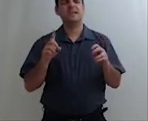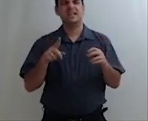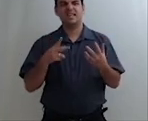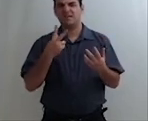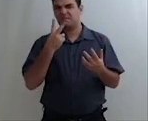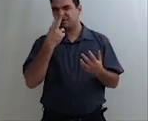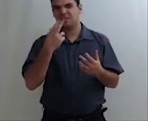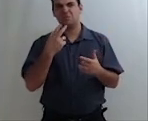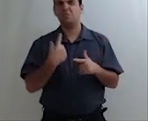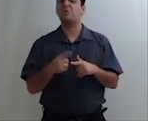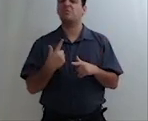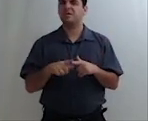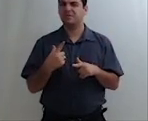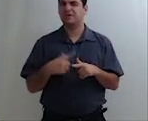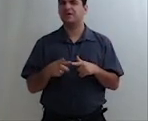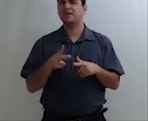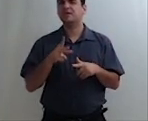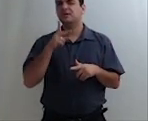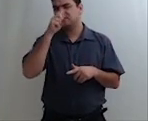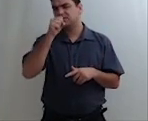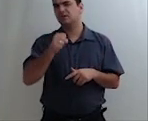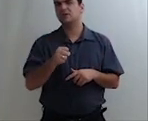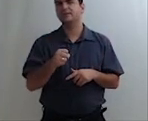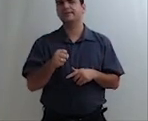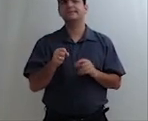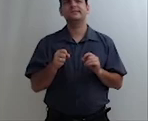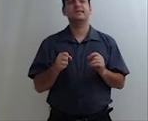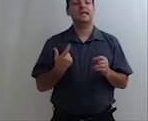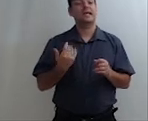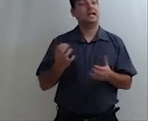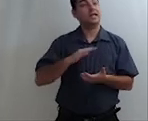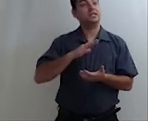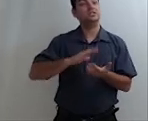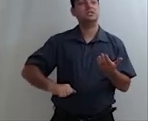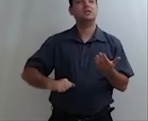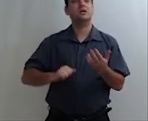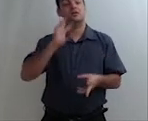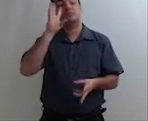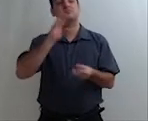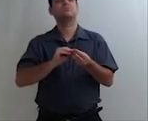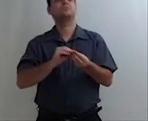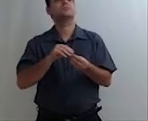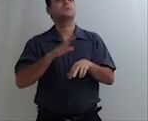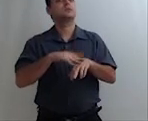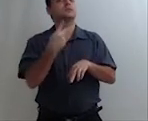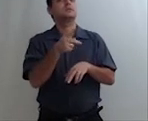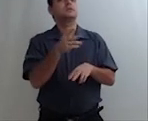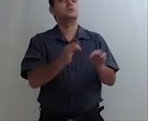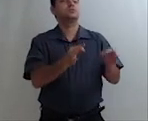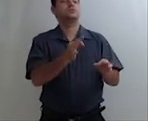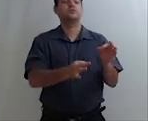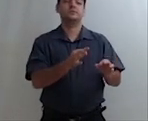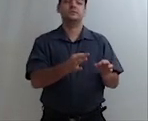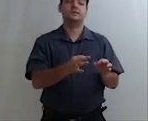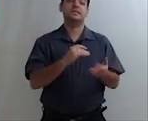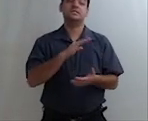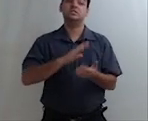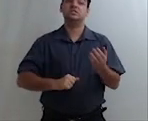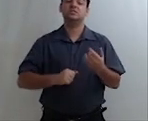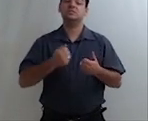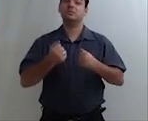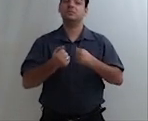grave e prende o afastamento das conclusões adotadas pelas instâncias Ordinárias